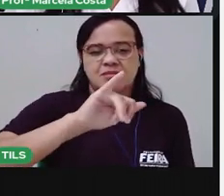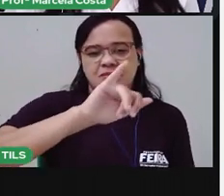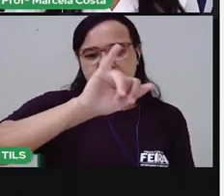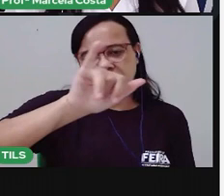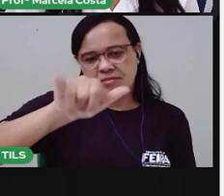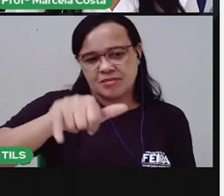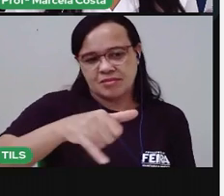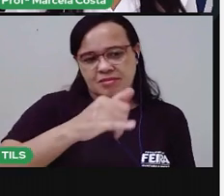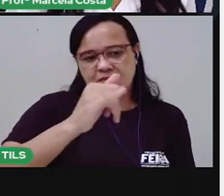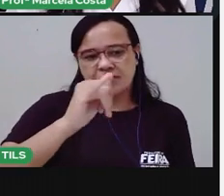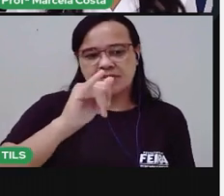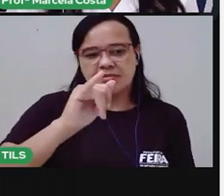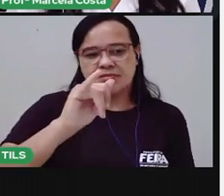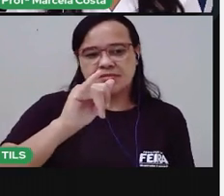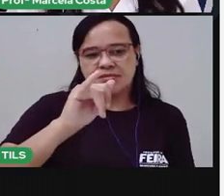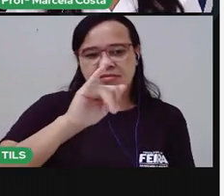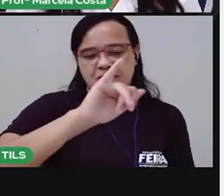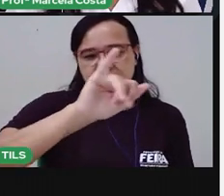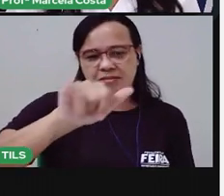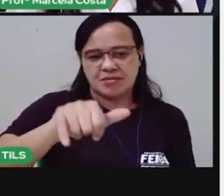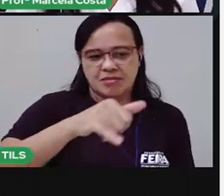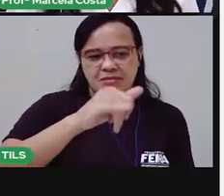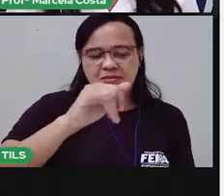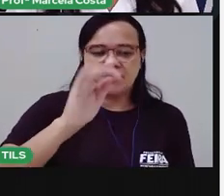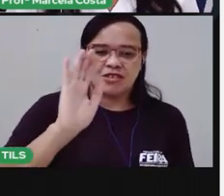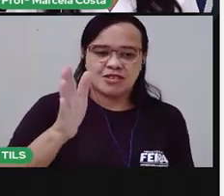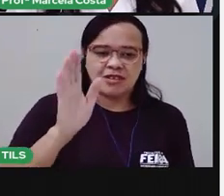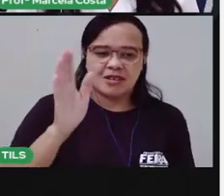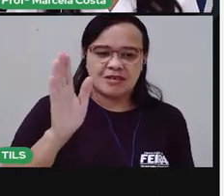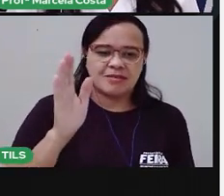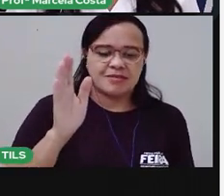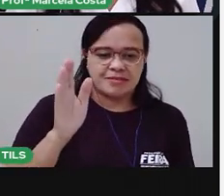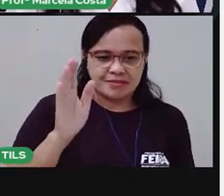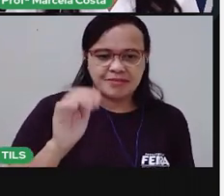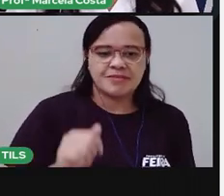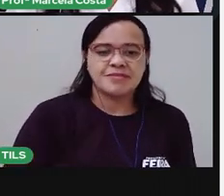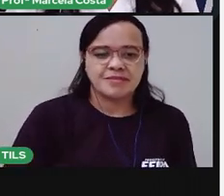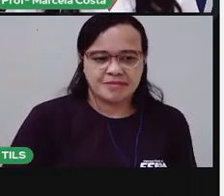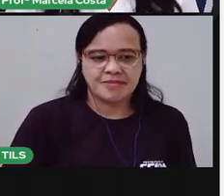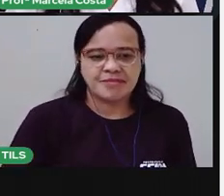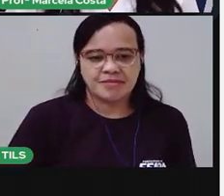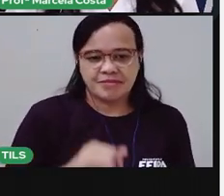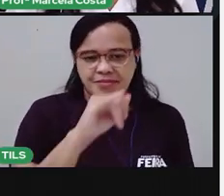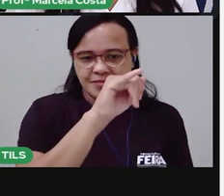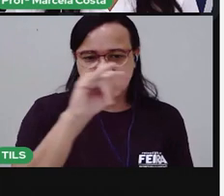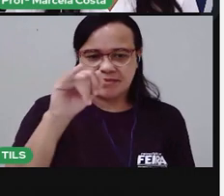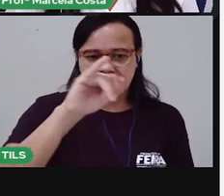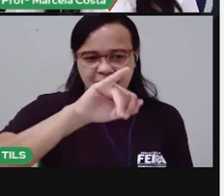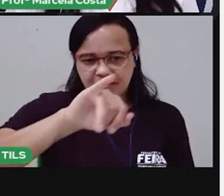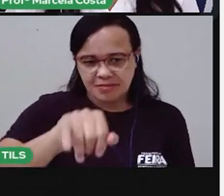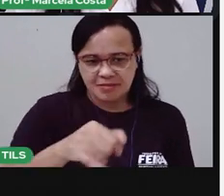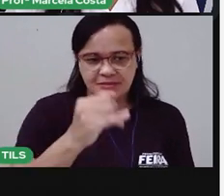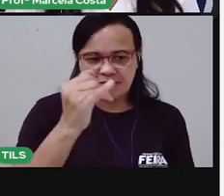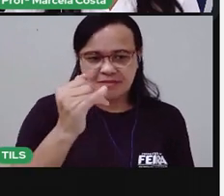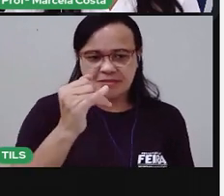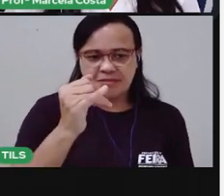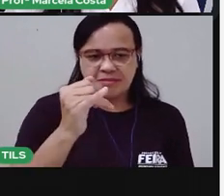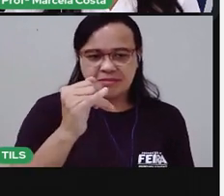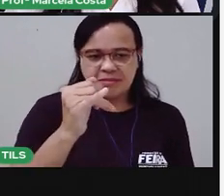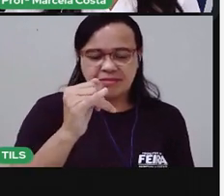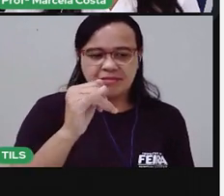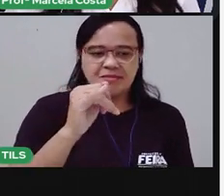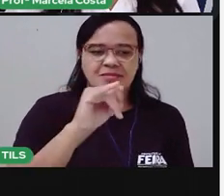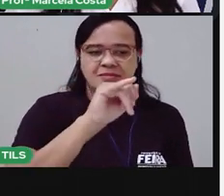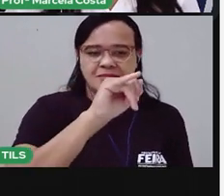subindo e olha o J ele vai ficar com um engano só puxo o traço para baixo